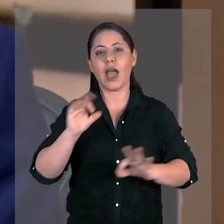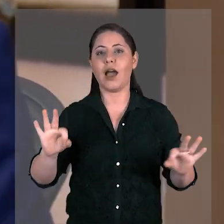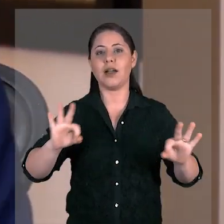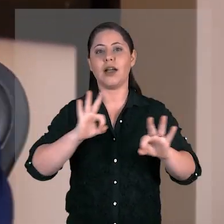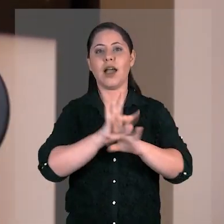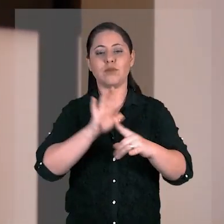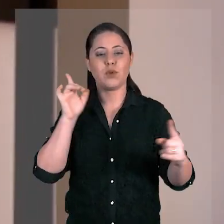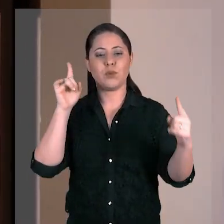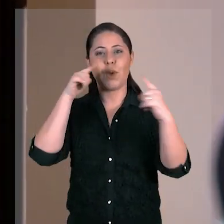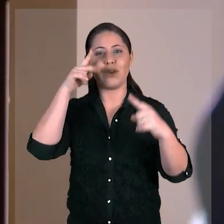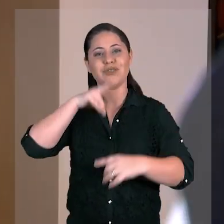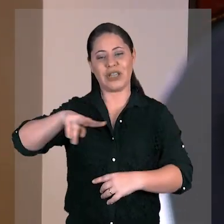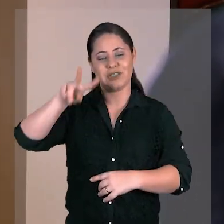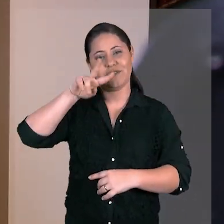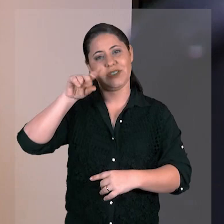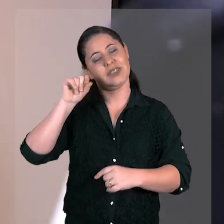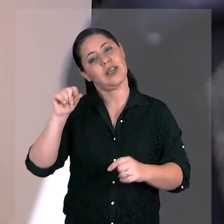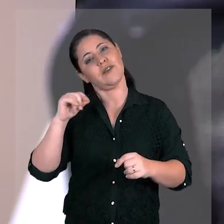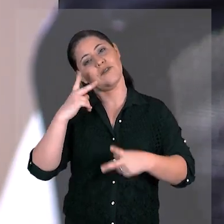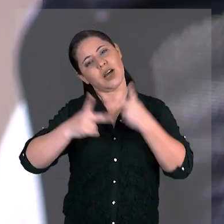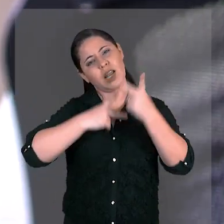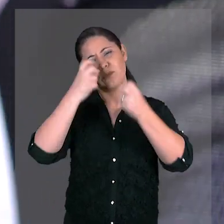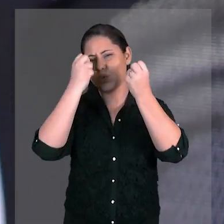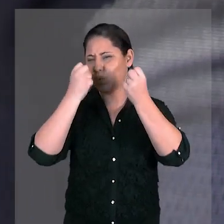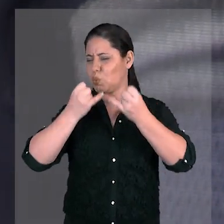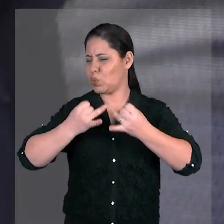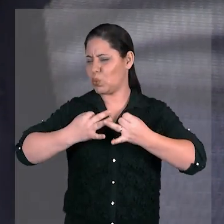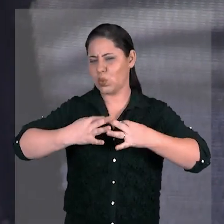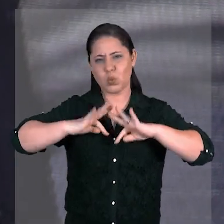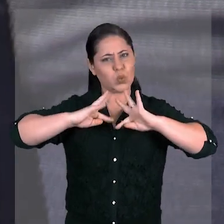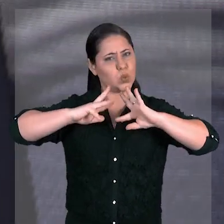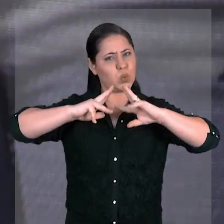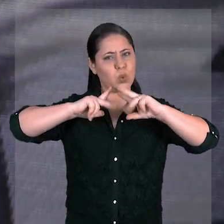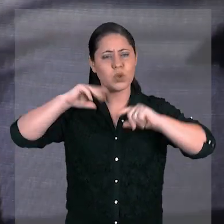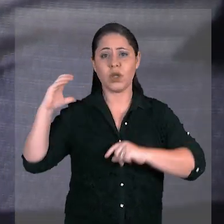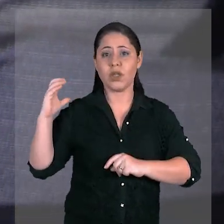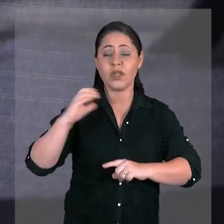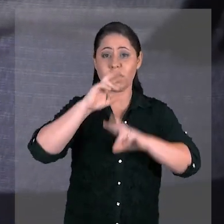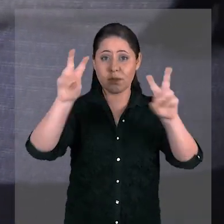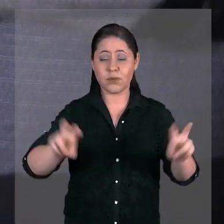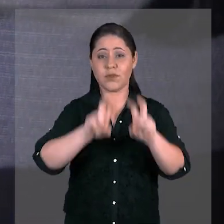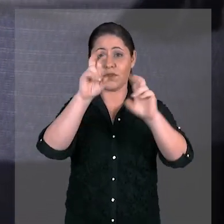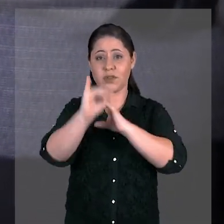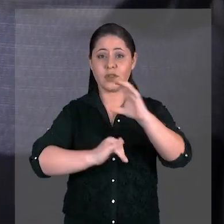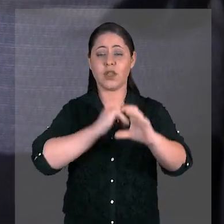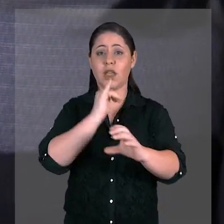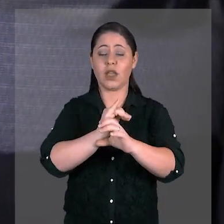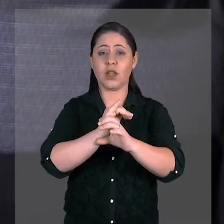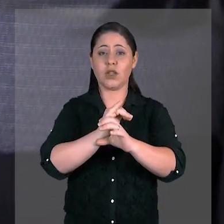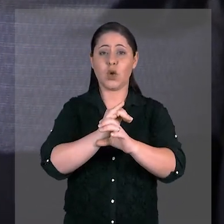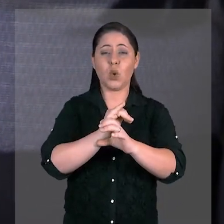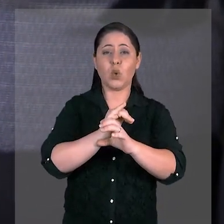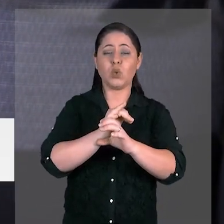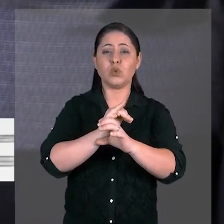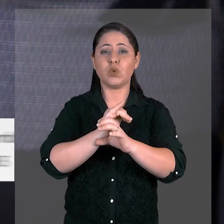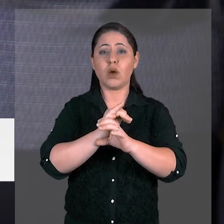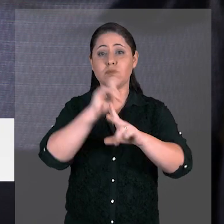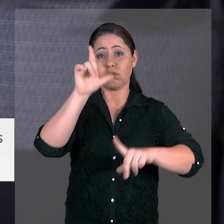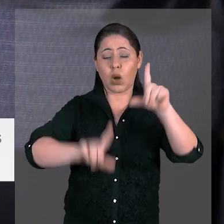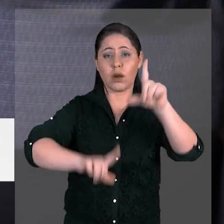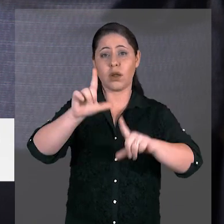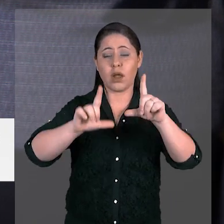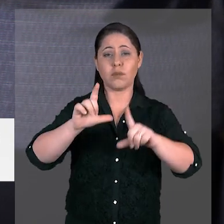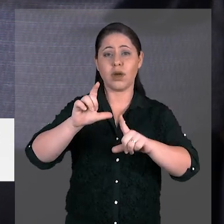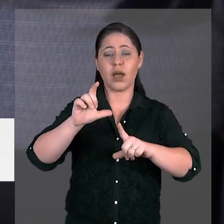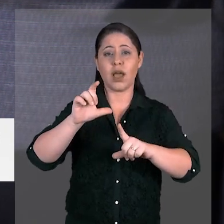Ponto de Vista. Falamos tudo que poderia ser falado sobre crimes virtuais. O nosso programa é exibido no canal 9 da NET, mas